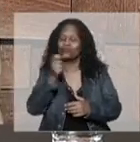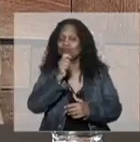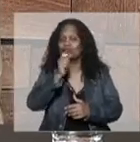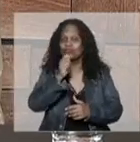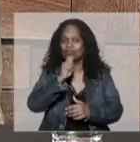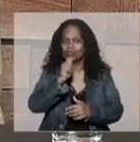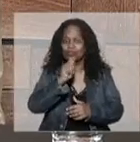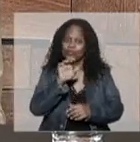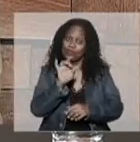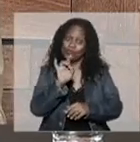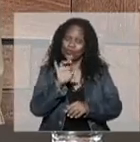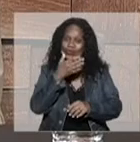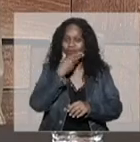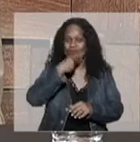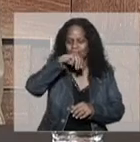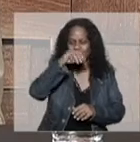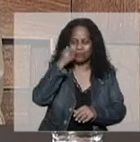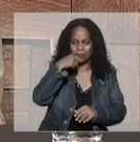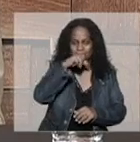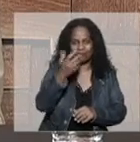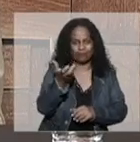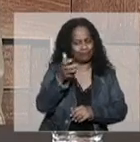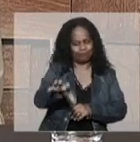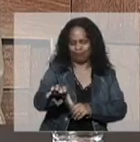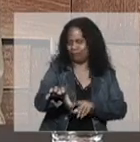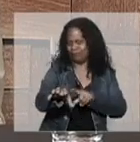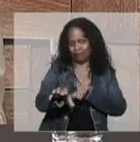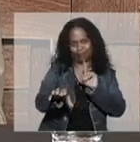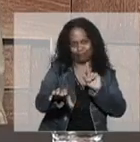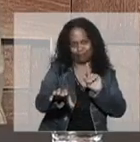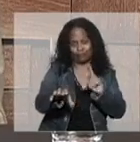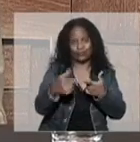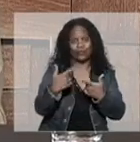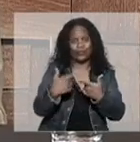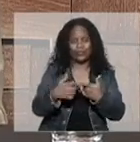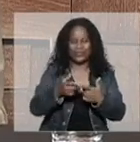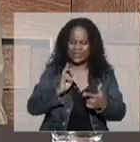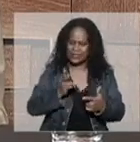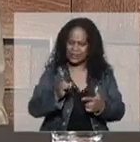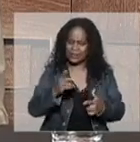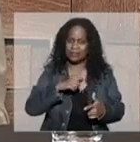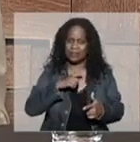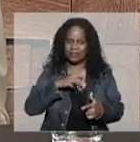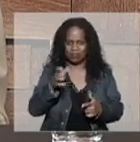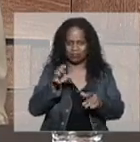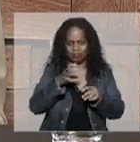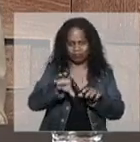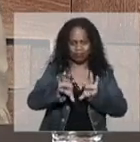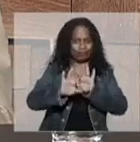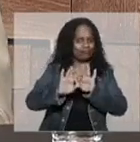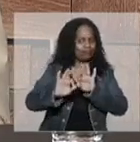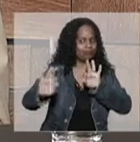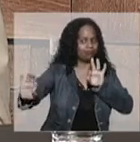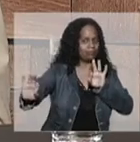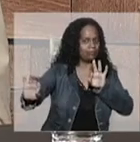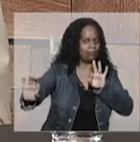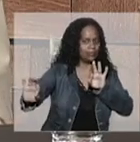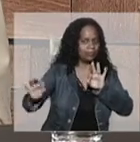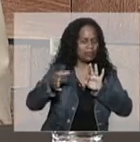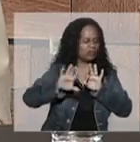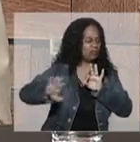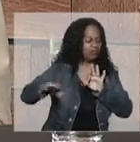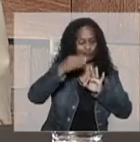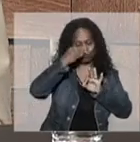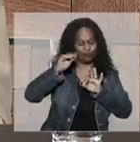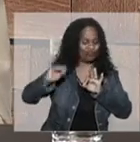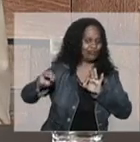Miguel. Só que os pais não queriam. Não, senão vai ser locutor. Porque sempre houve uma, né? A gente era meio marginalizado.